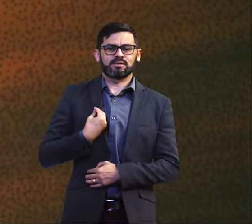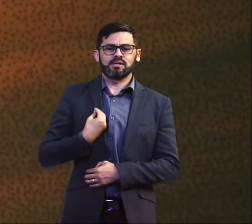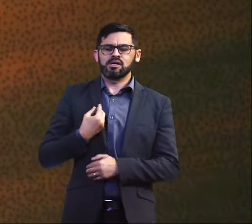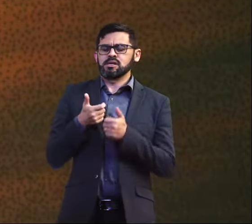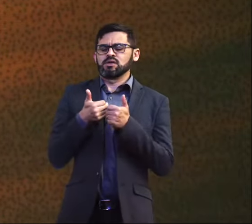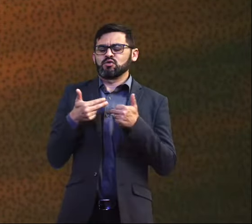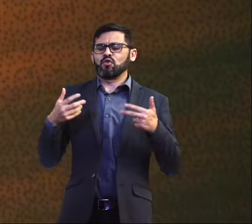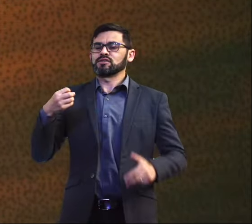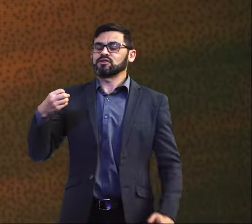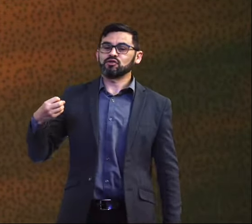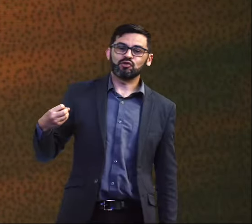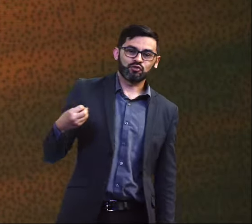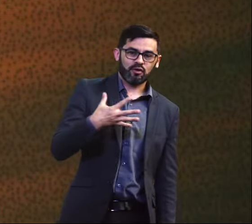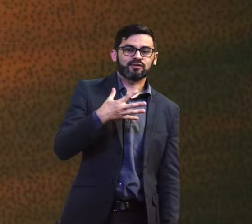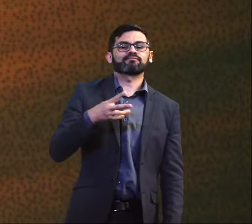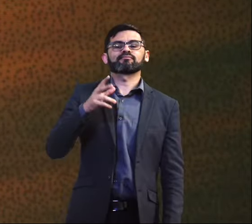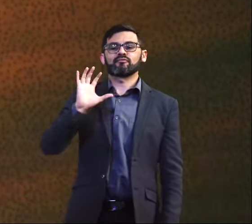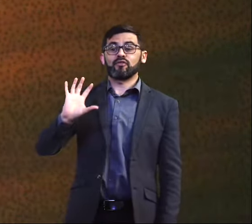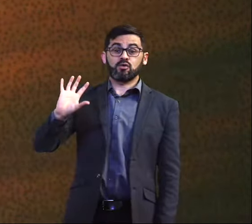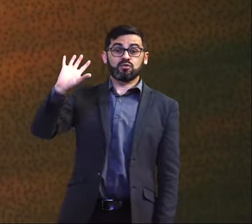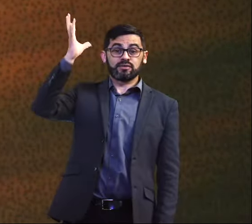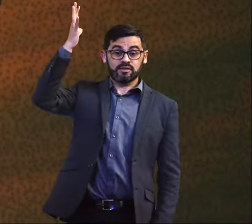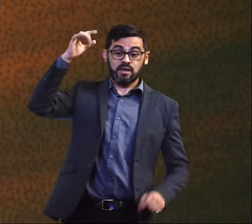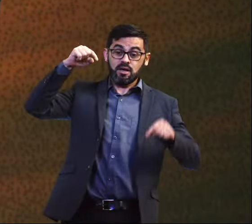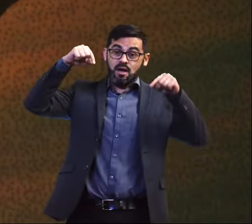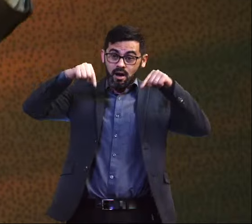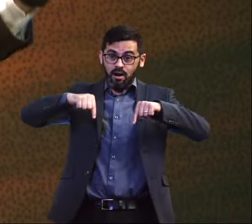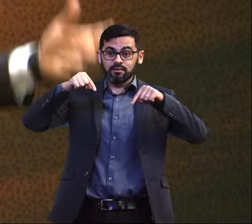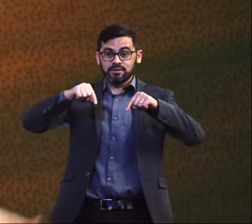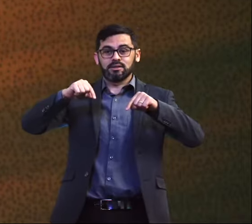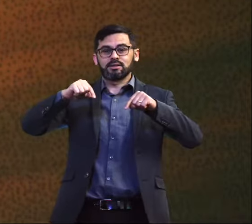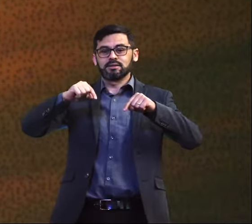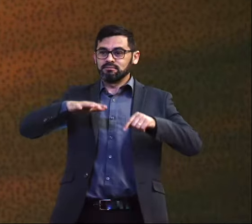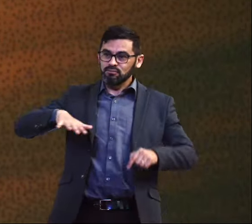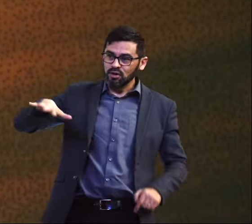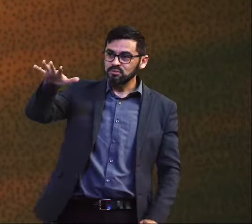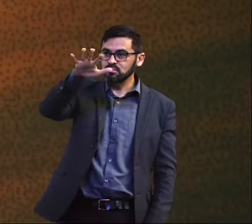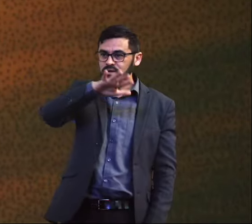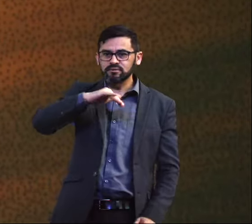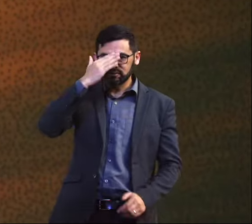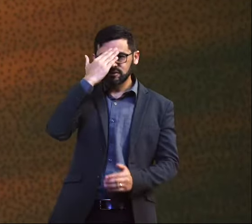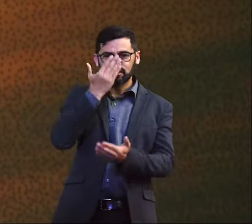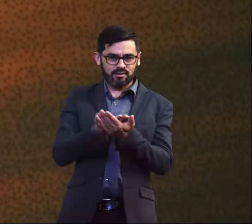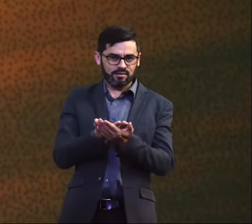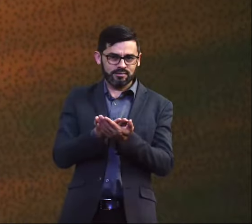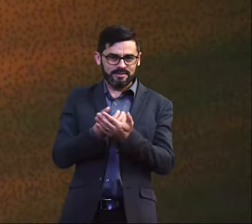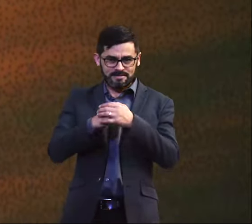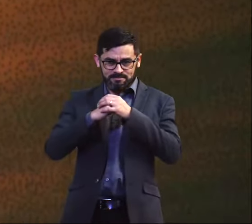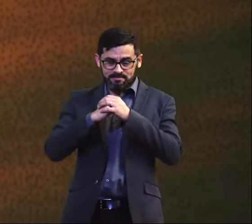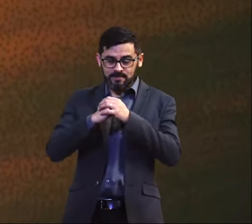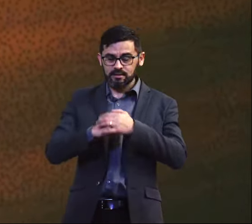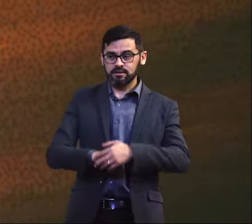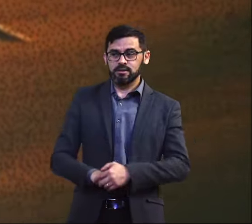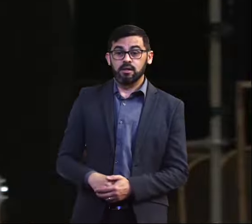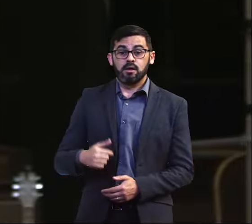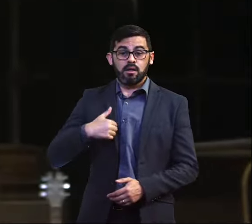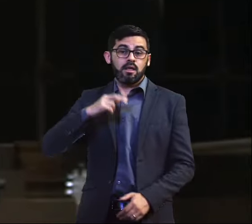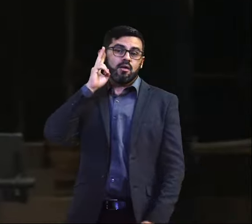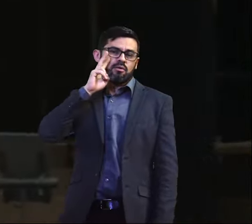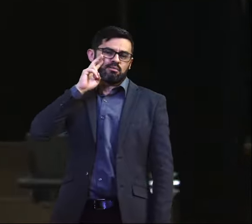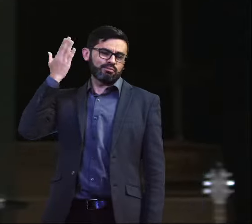coisa nova vai acontecer entre nós. Você crê nisso? Eu lembro que uma vez eu